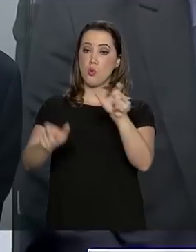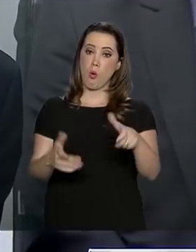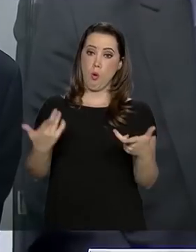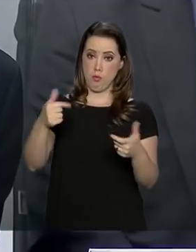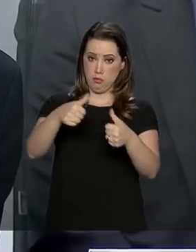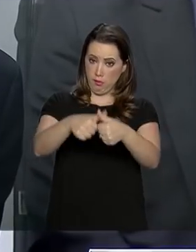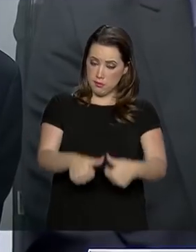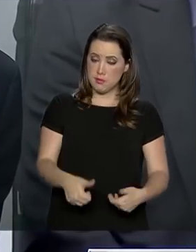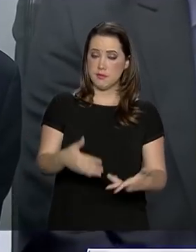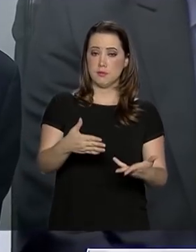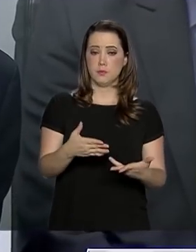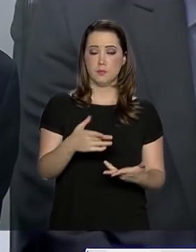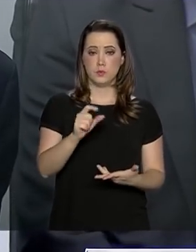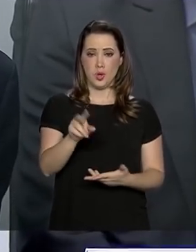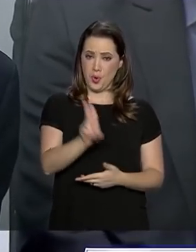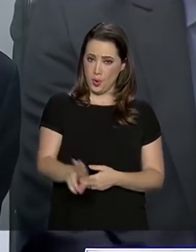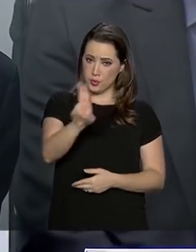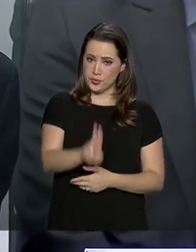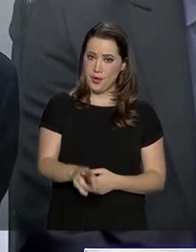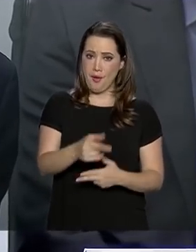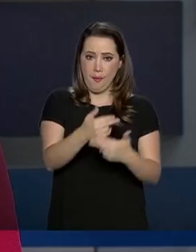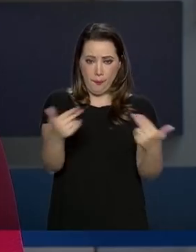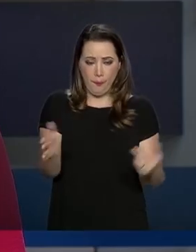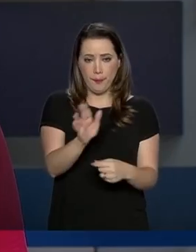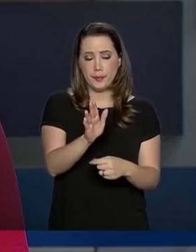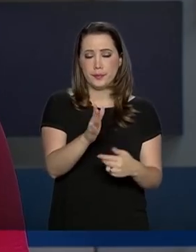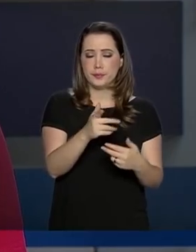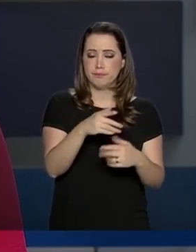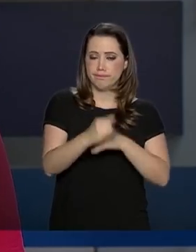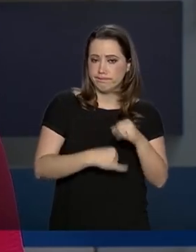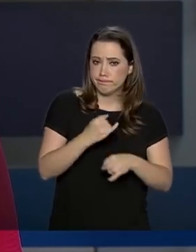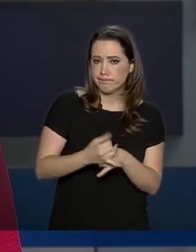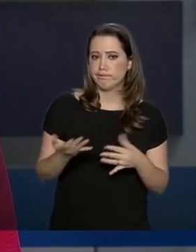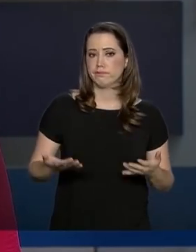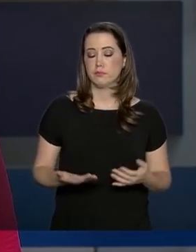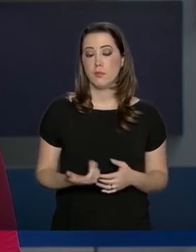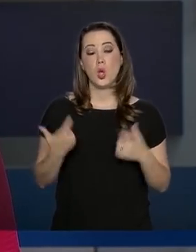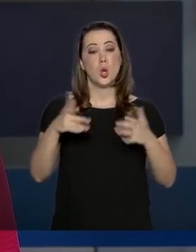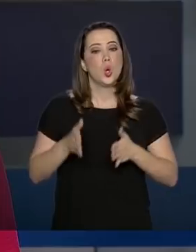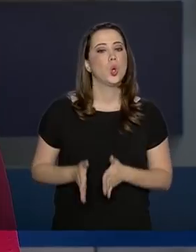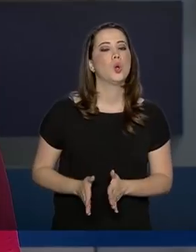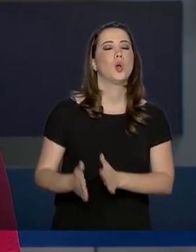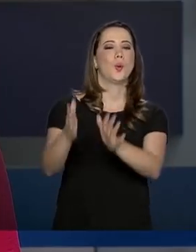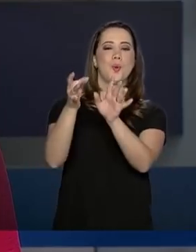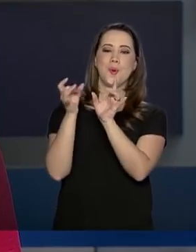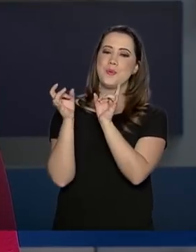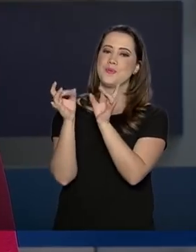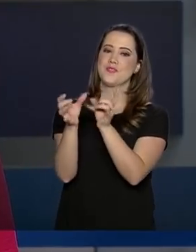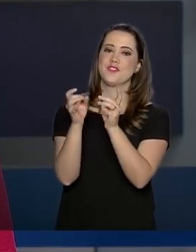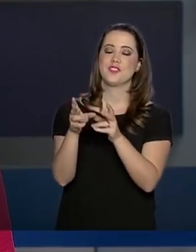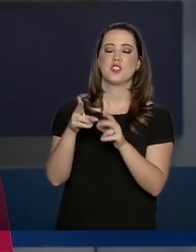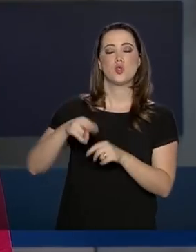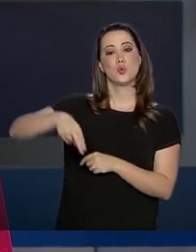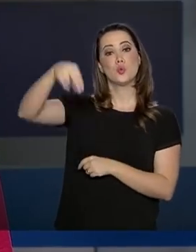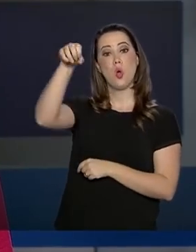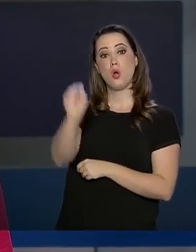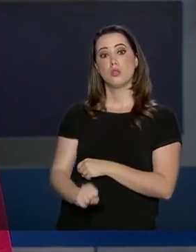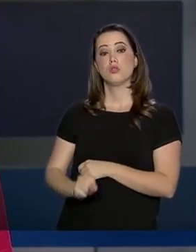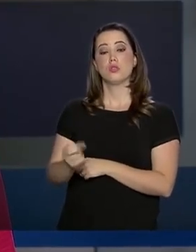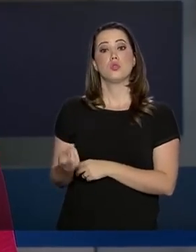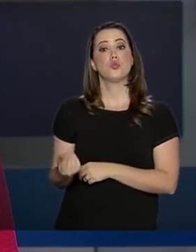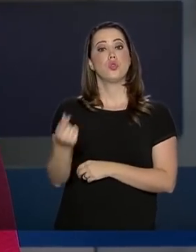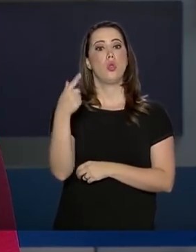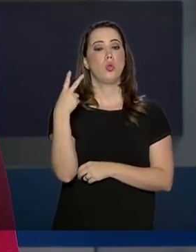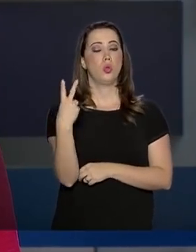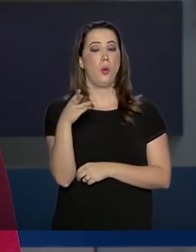que utiliza aquele material. Trecho leiloado da Ferrovia Norte-Sul vai render ao governo 2